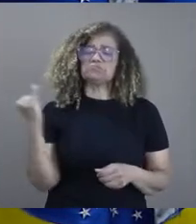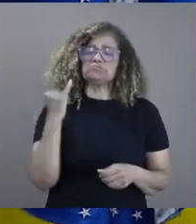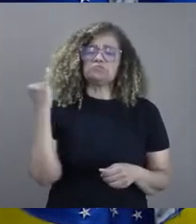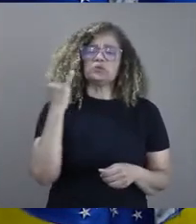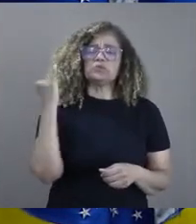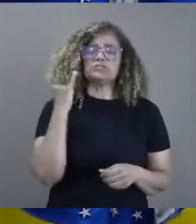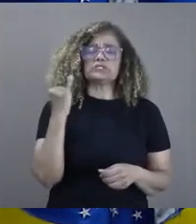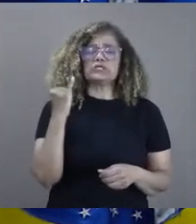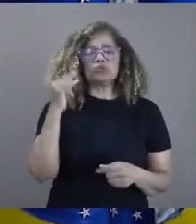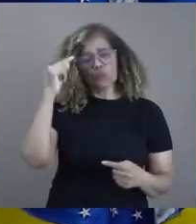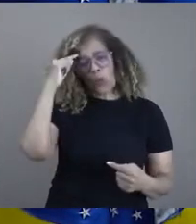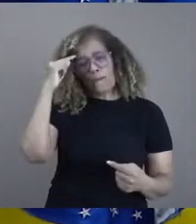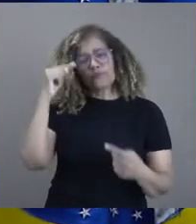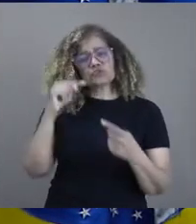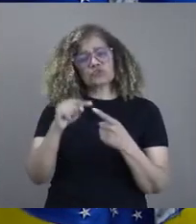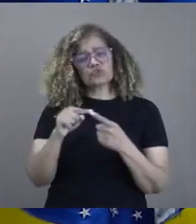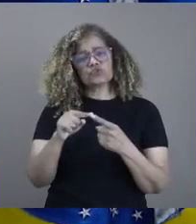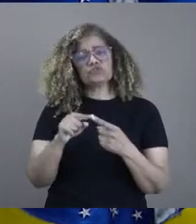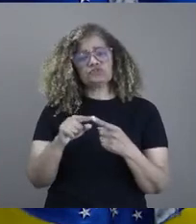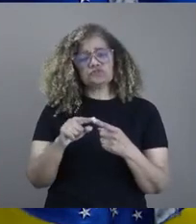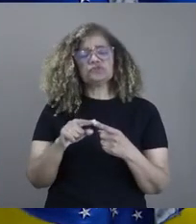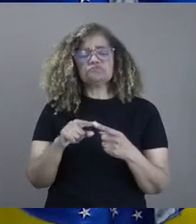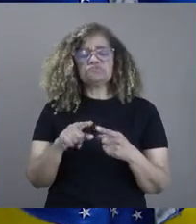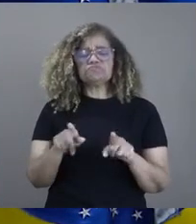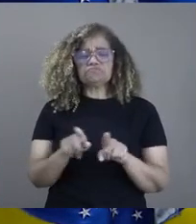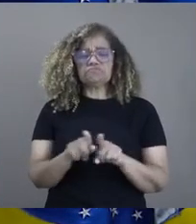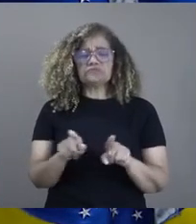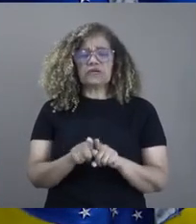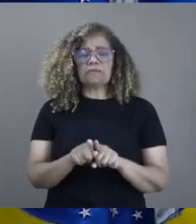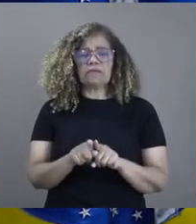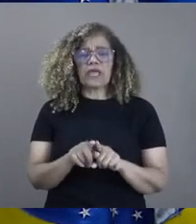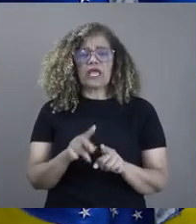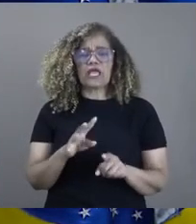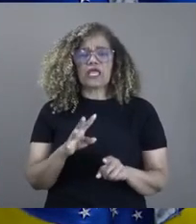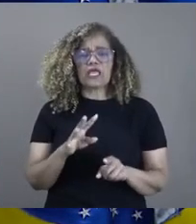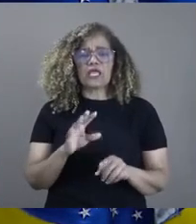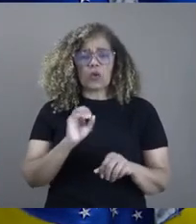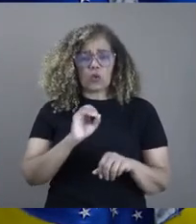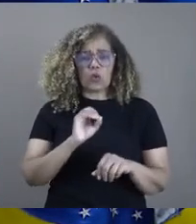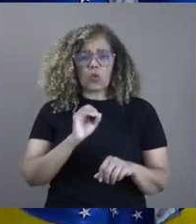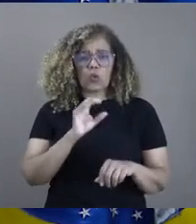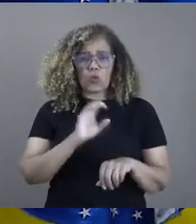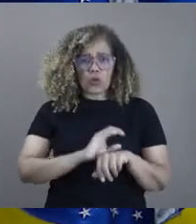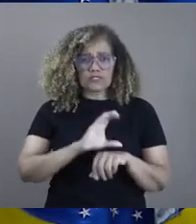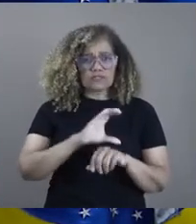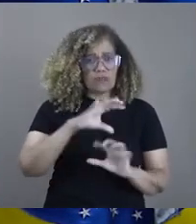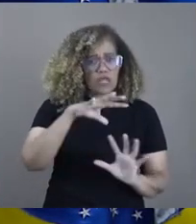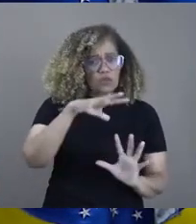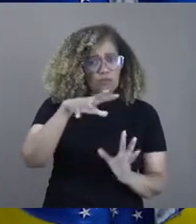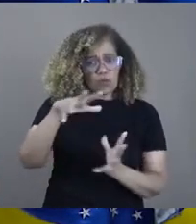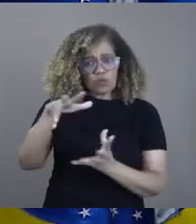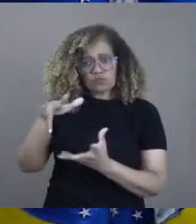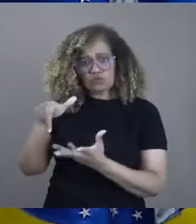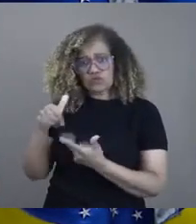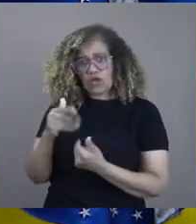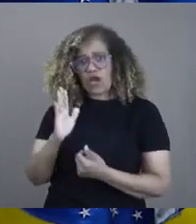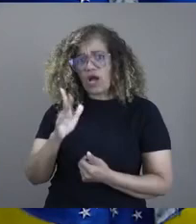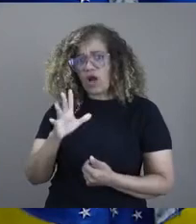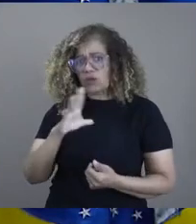cuja eficiência é reconhecida mundialmente pode colher